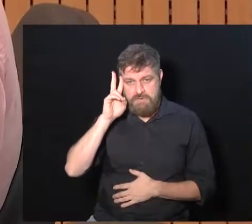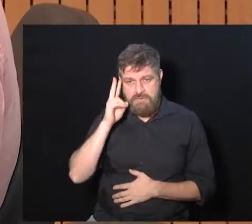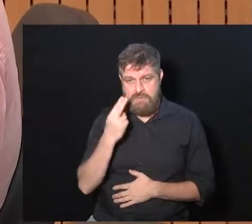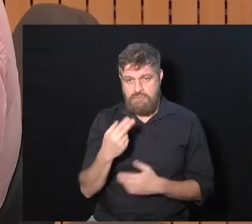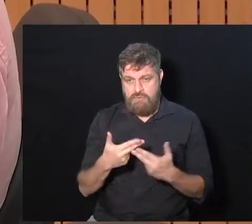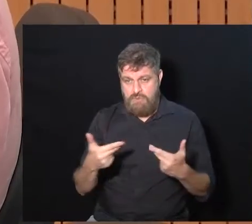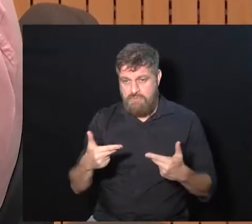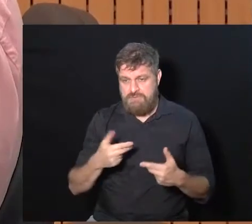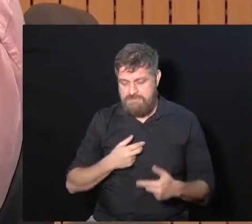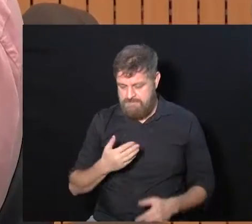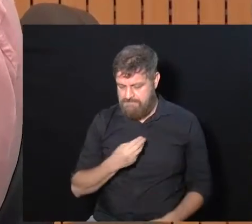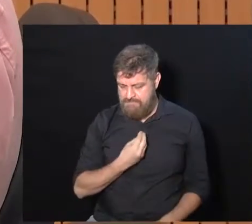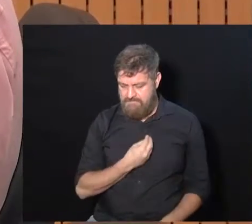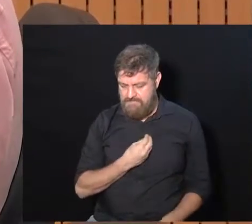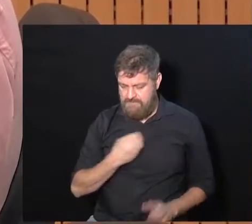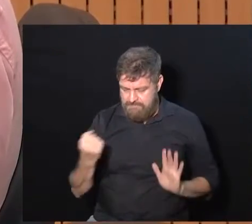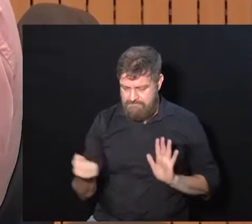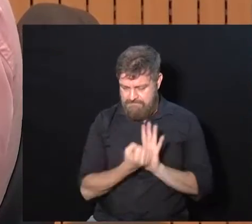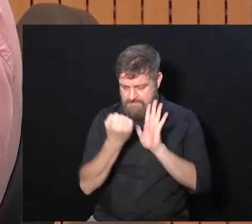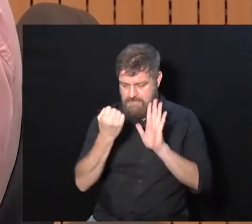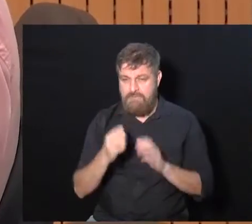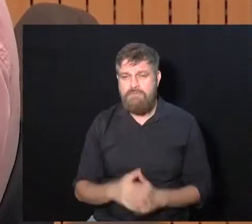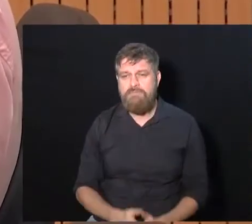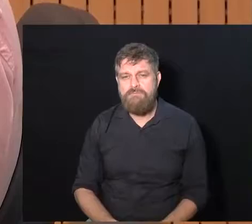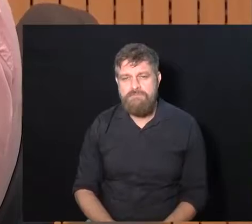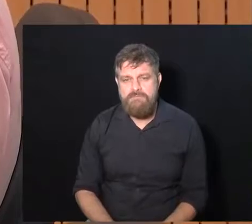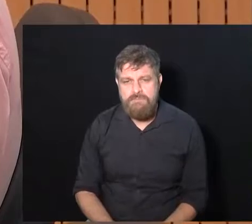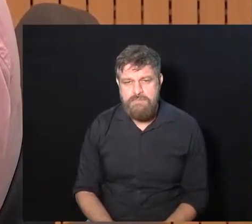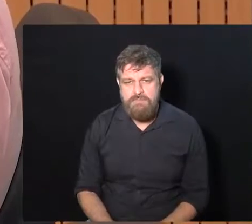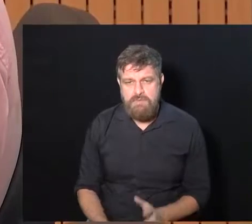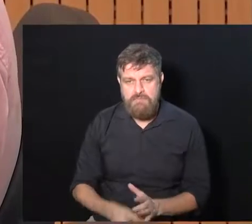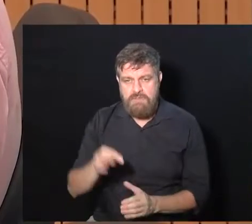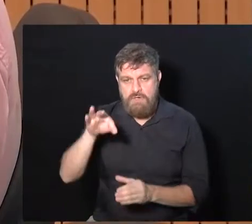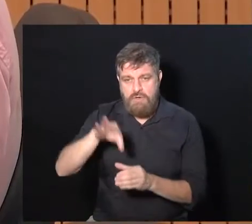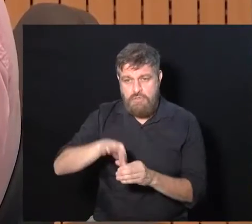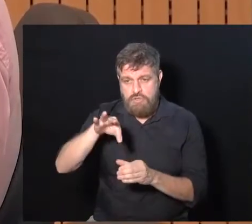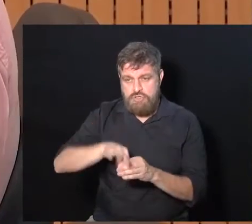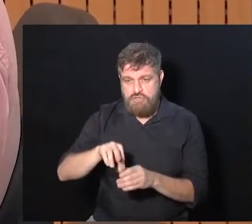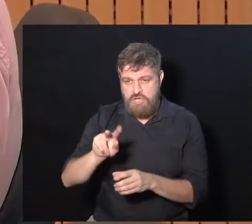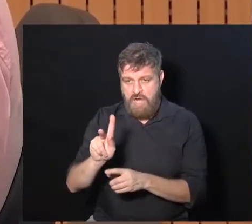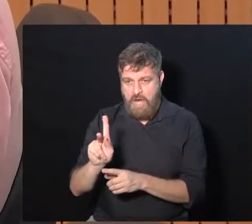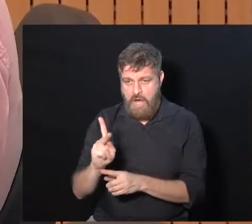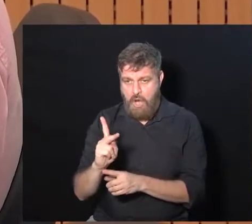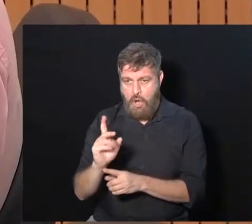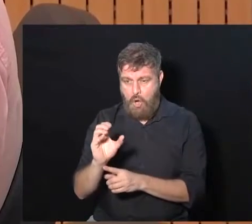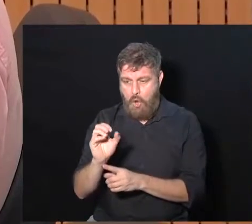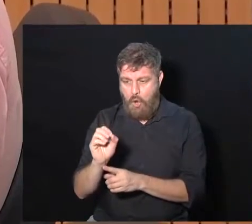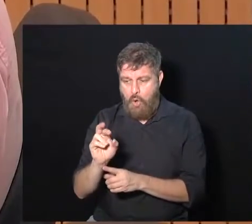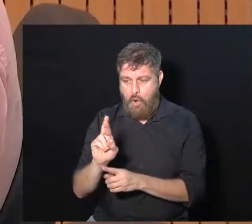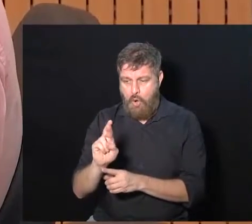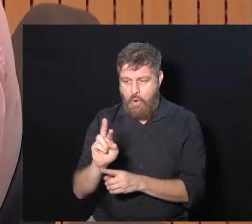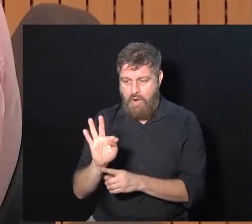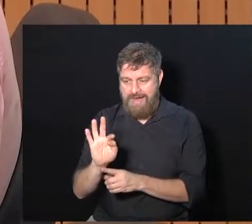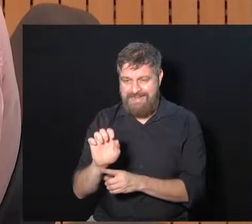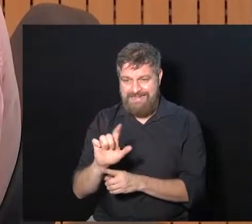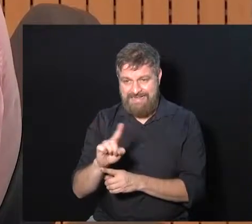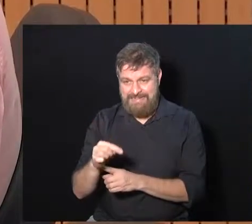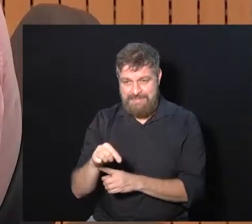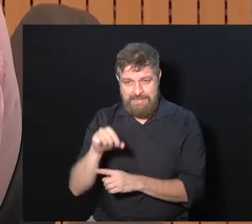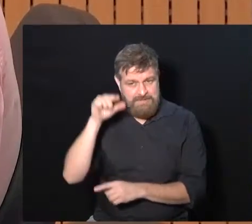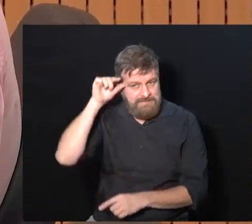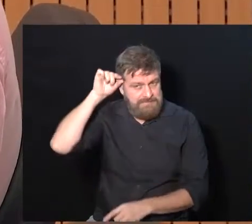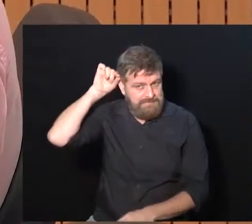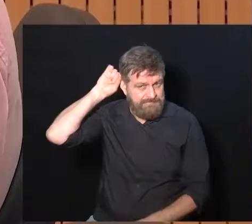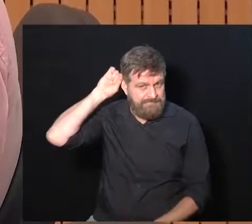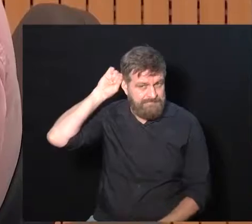aconteceu que marcou bastante sobre a fitoterapia. Um foi o chazinho de hortelã, que eu sempre tenho hortelã no fundo de casa,